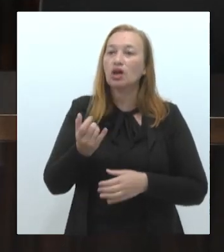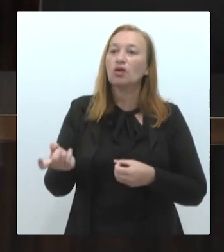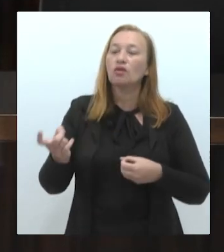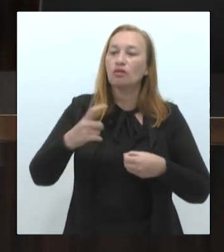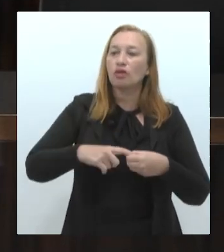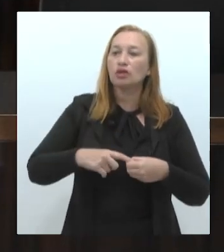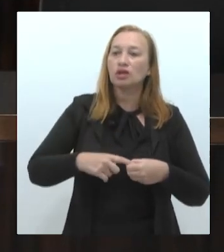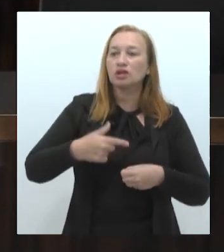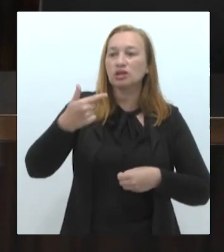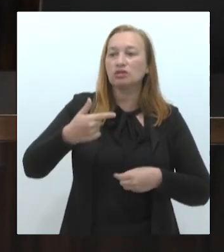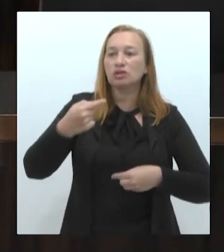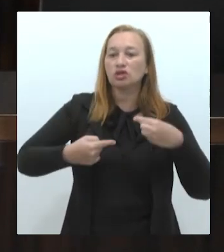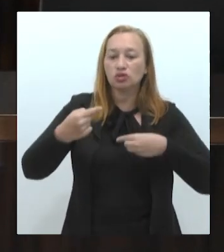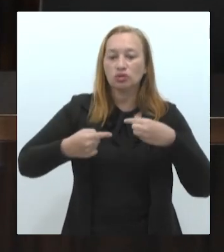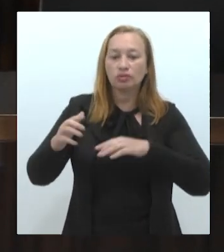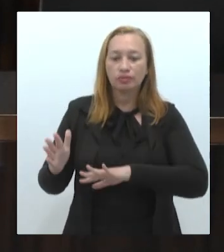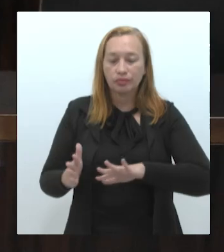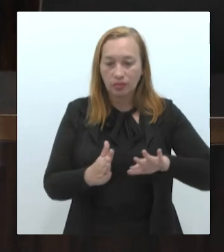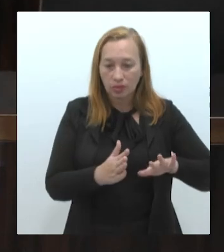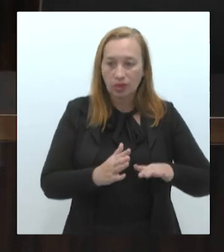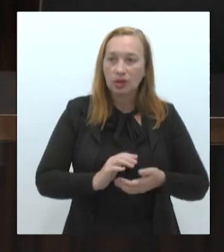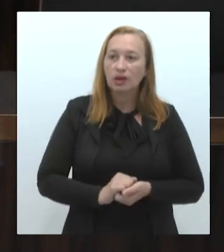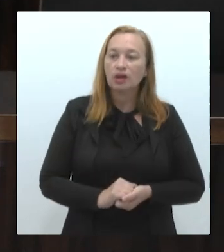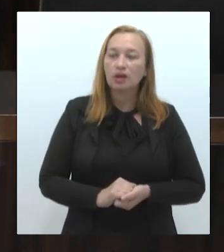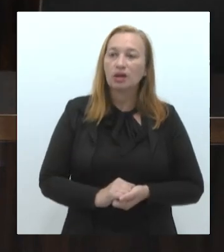em segunda discussão.